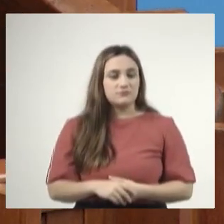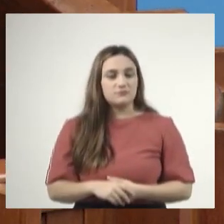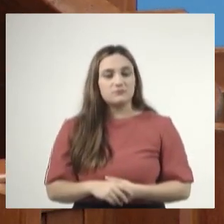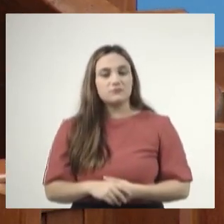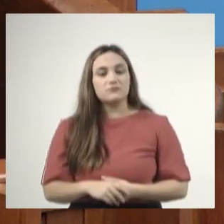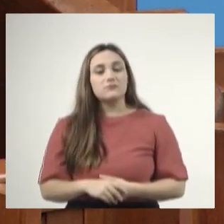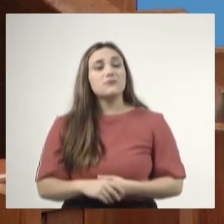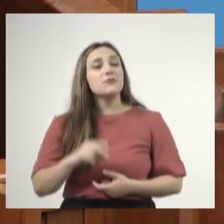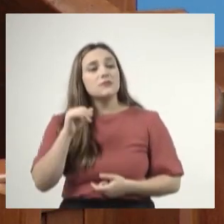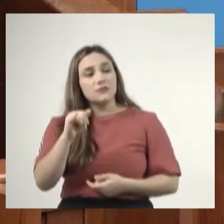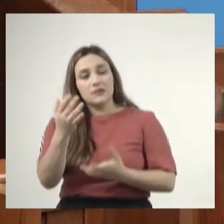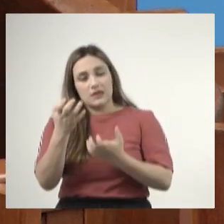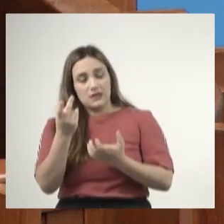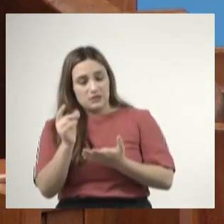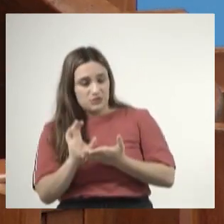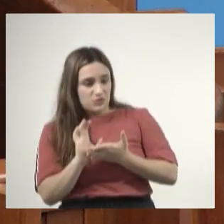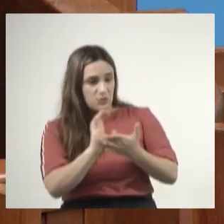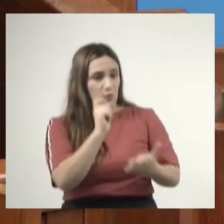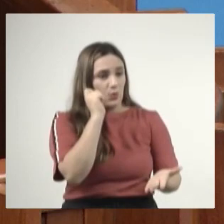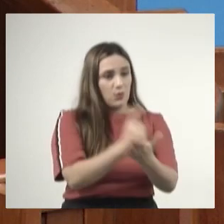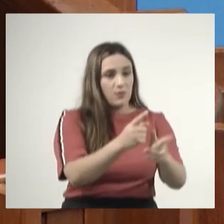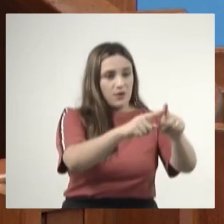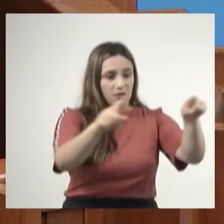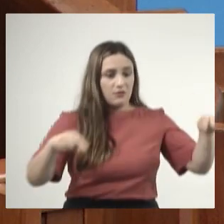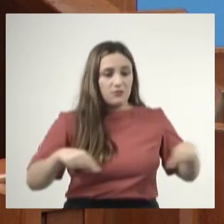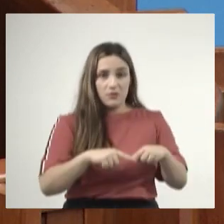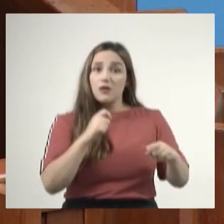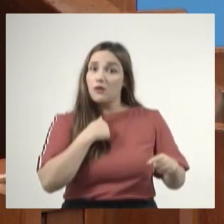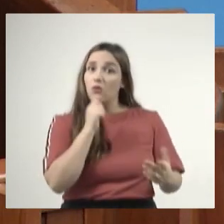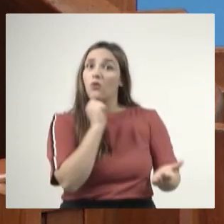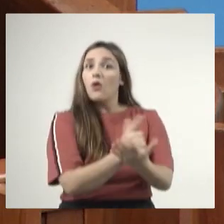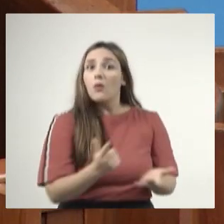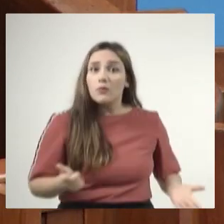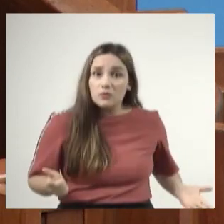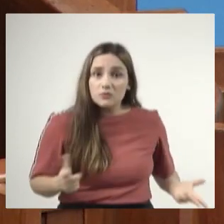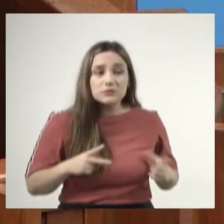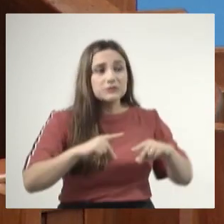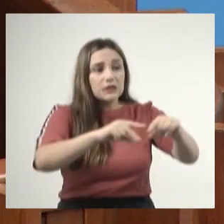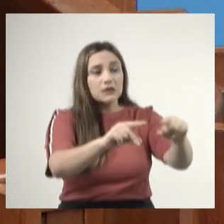estar preocupado, porque ele pode amanhecer dono